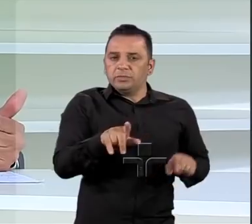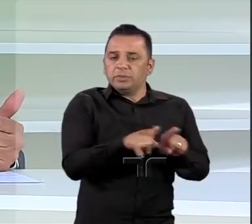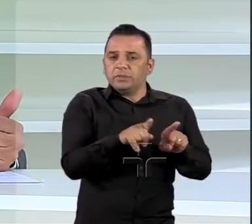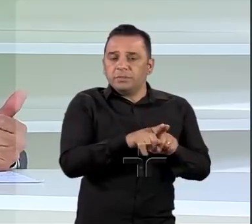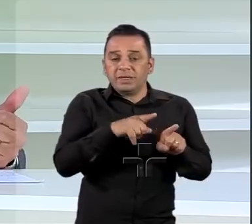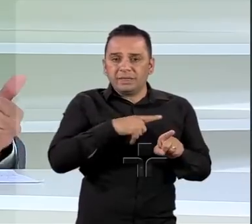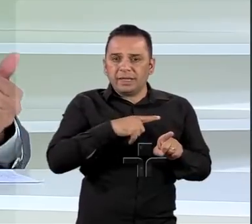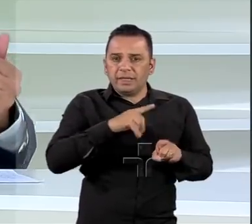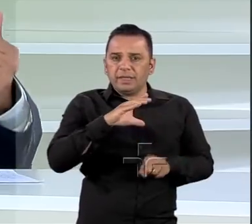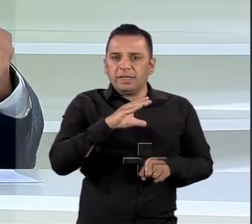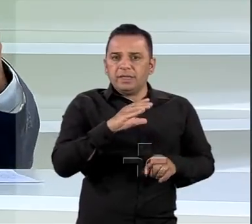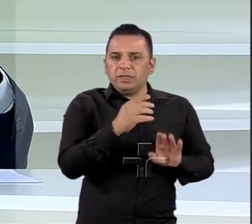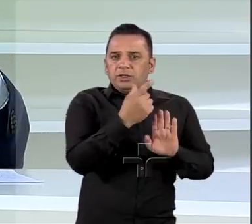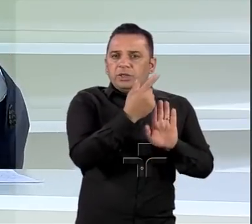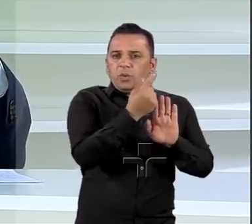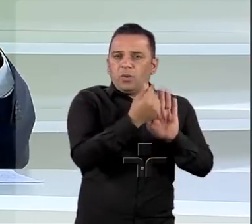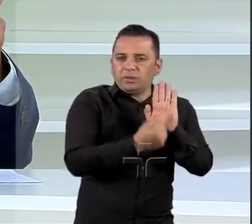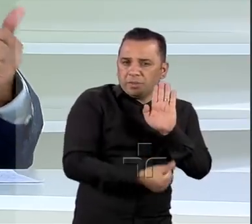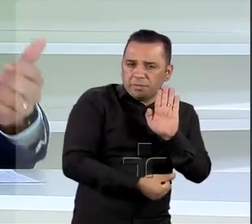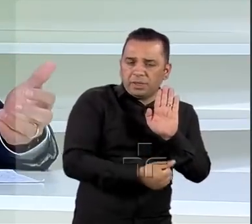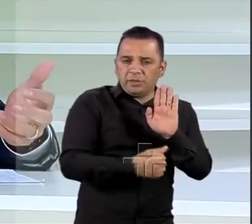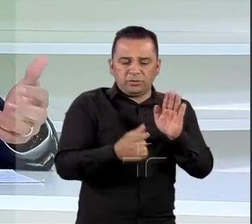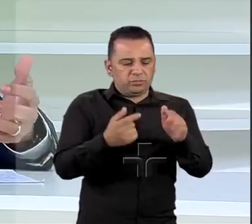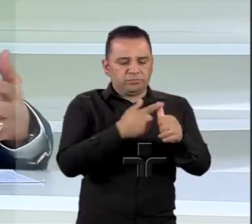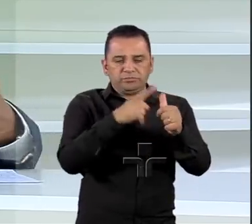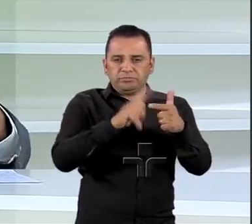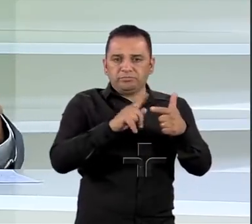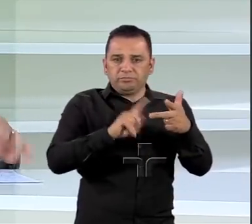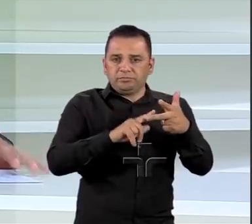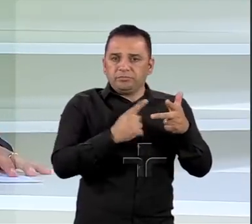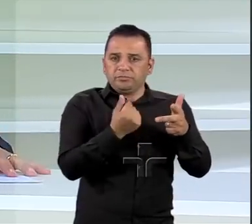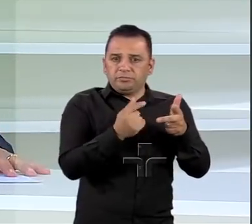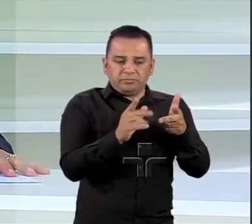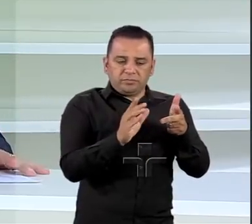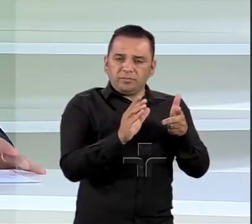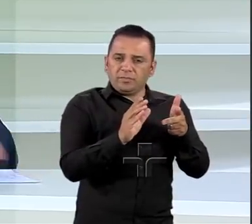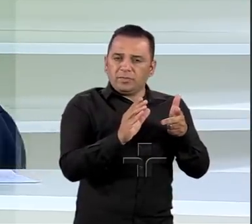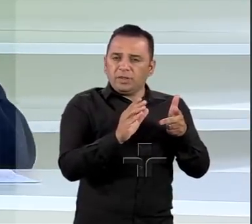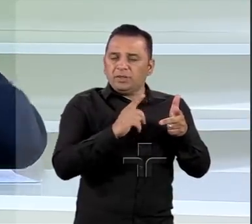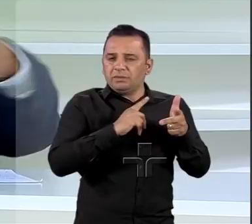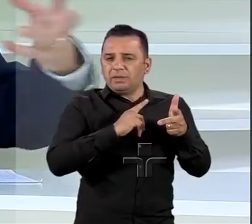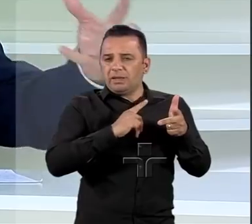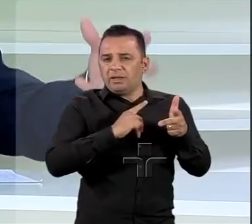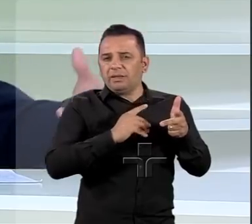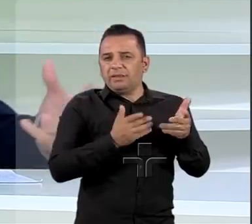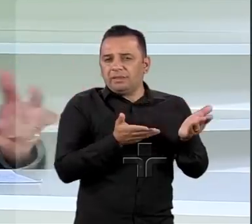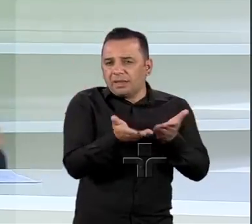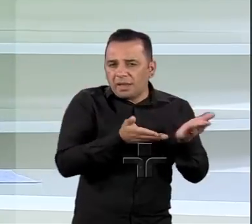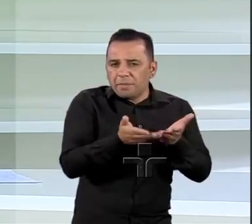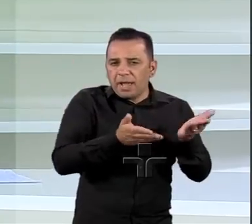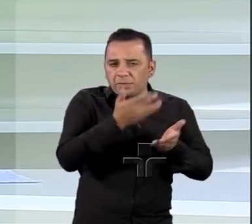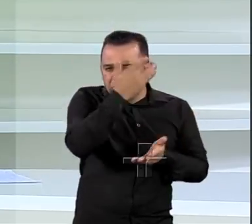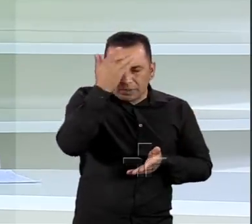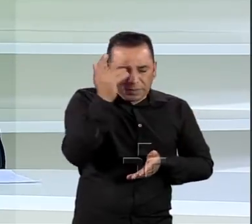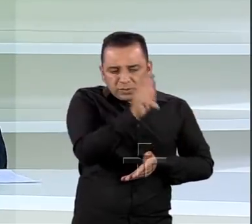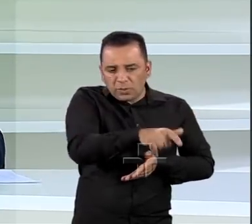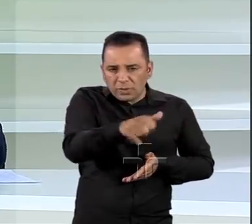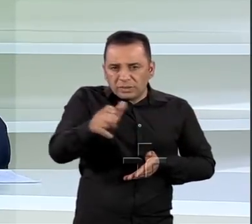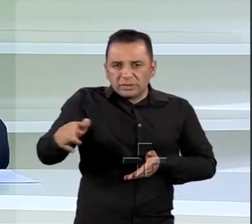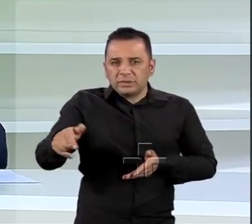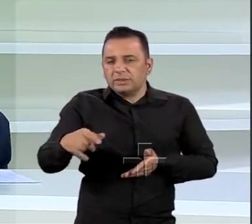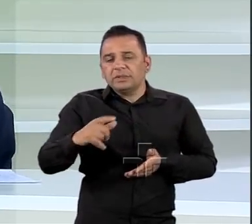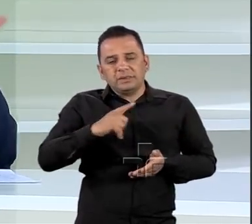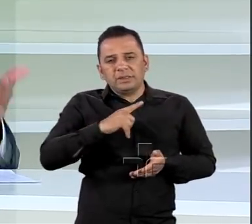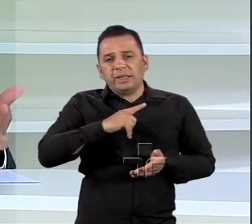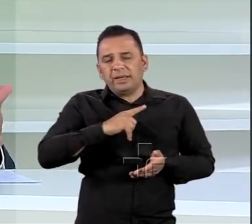creditação, através de remuneração, através de desfecho, tratamento do paciente integral. Nós